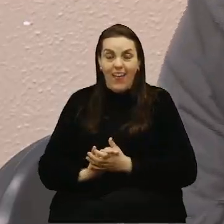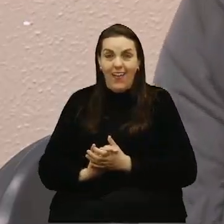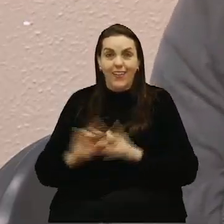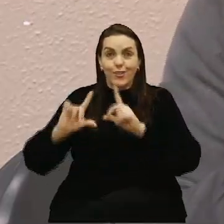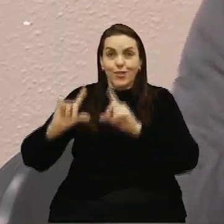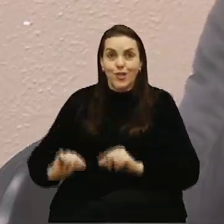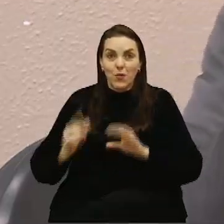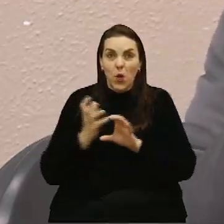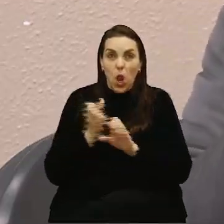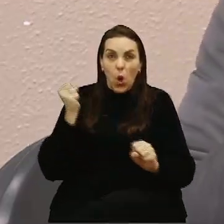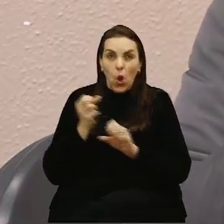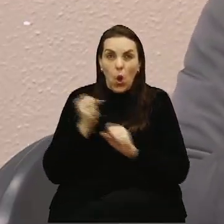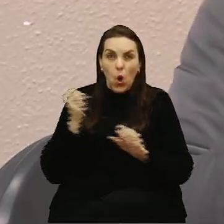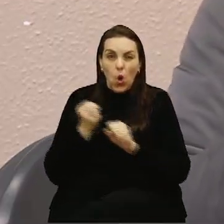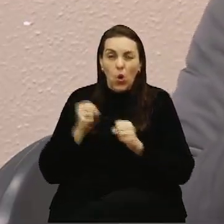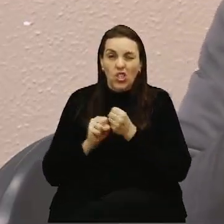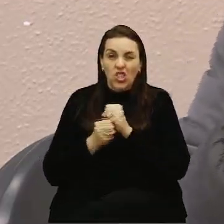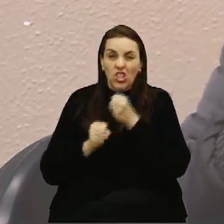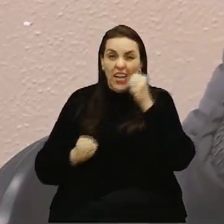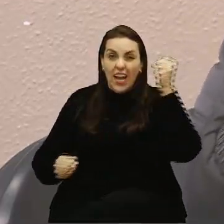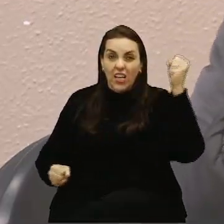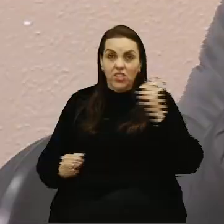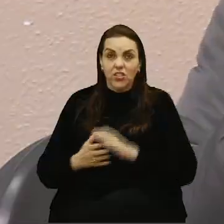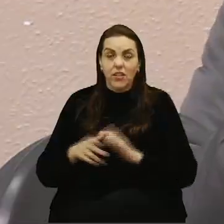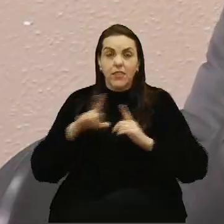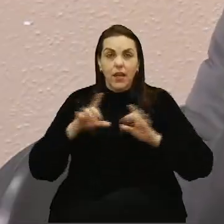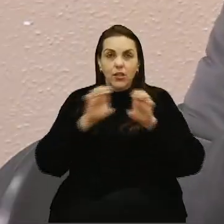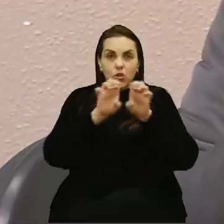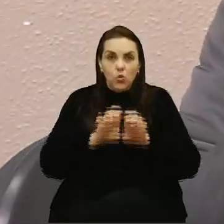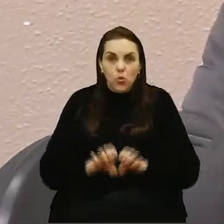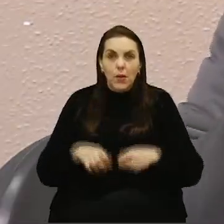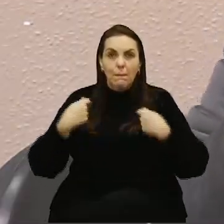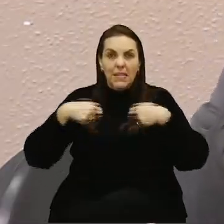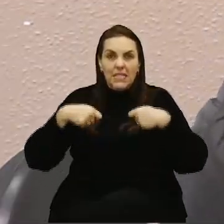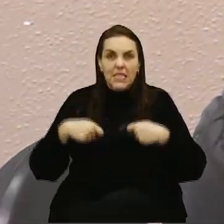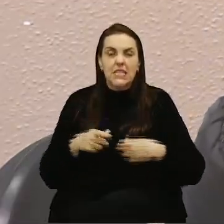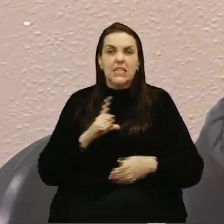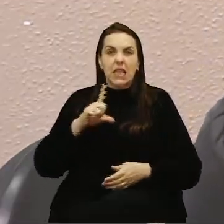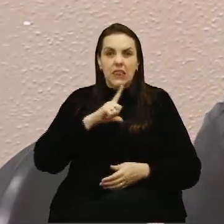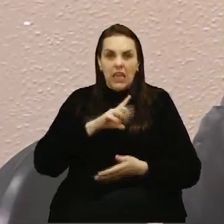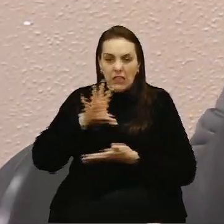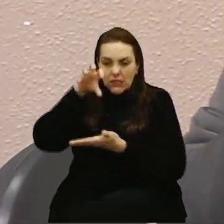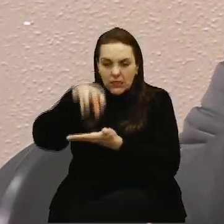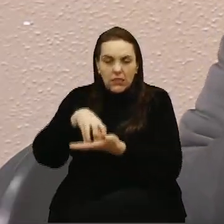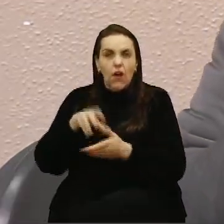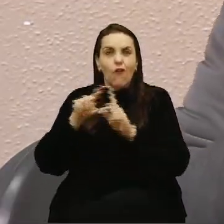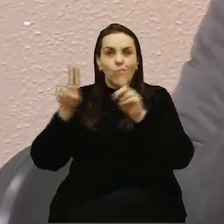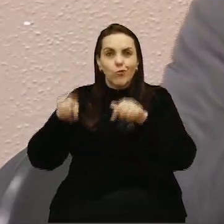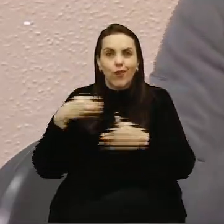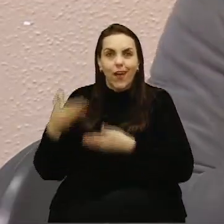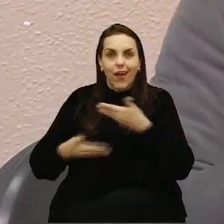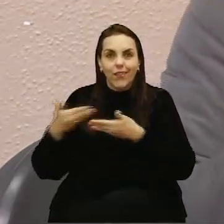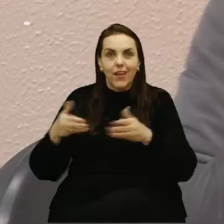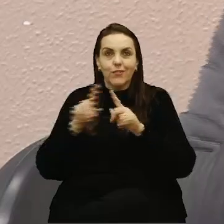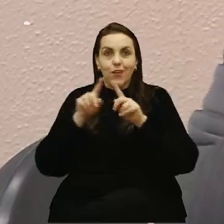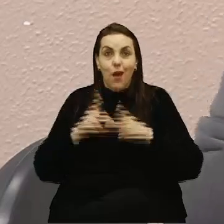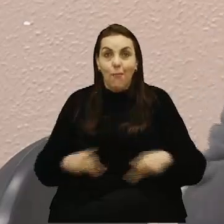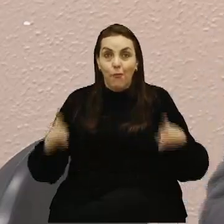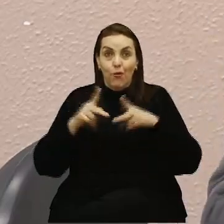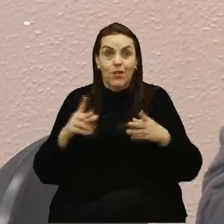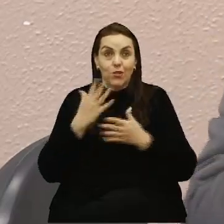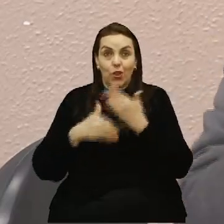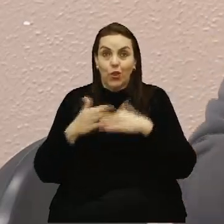o lucro, que já é gigante. Tem que ter estrutura, tem que ter agência, tem que ter trabalhadores que atendam a população. No